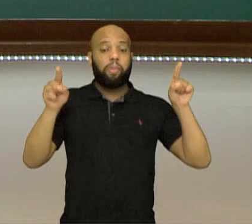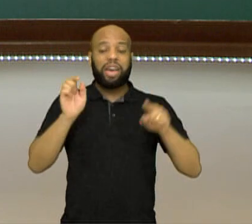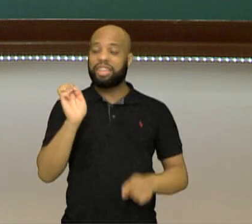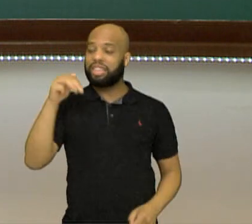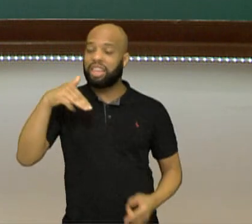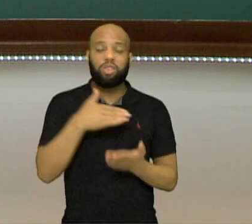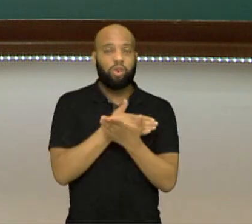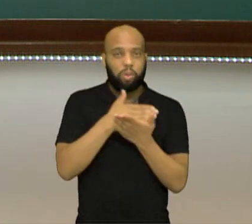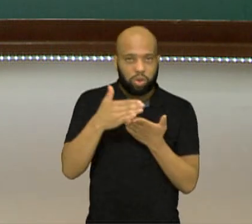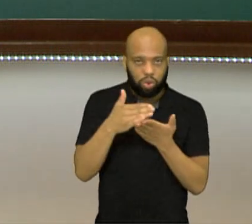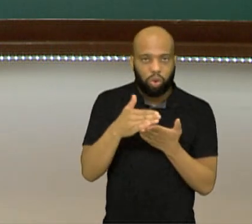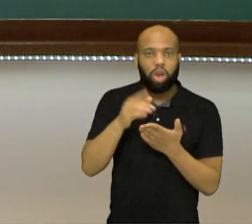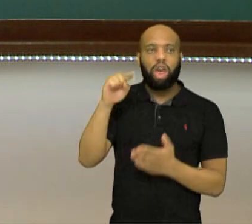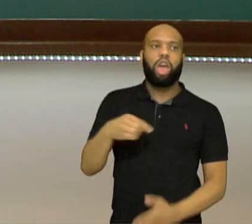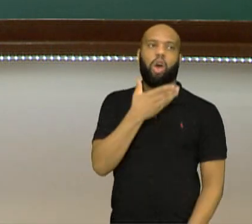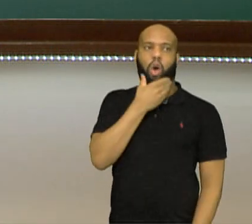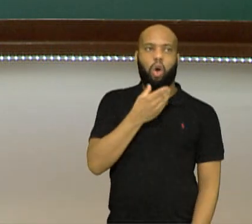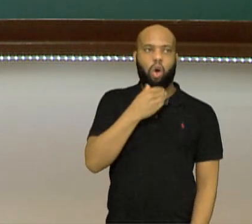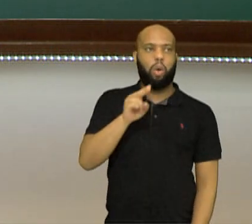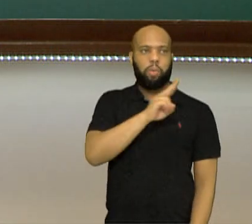de dança